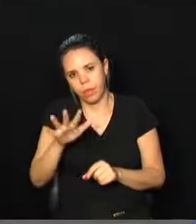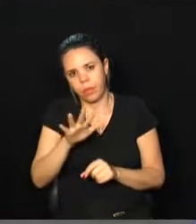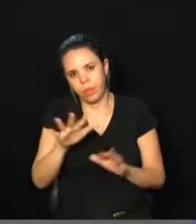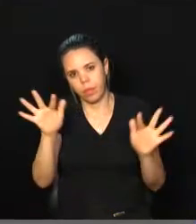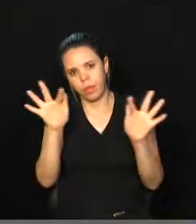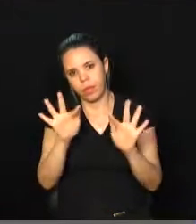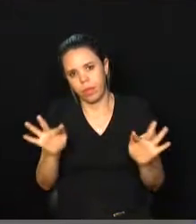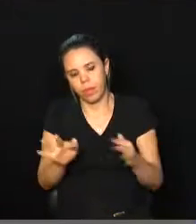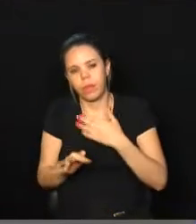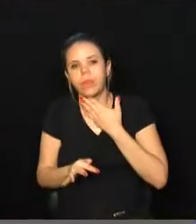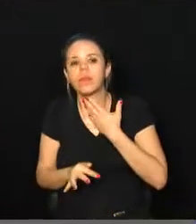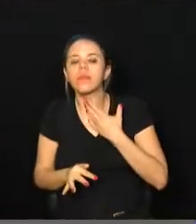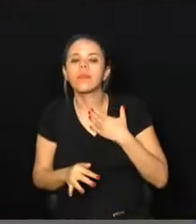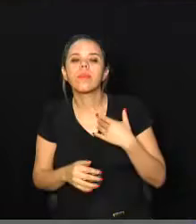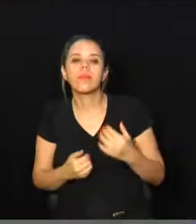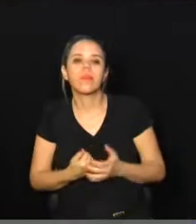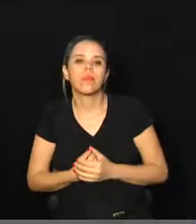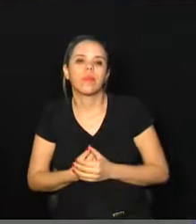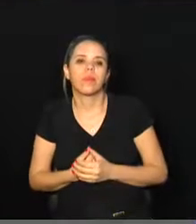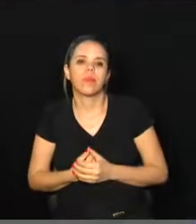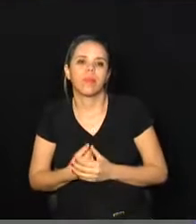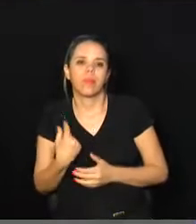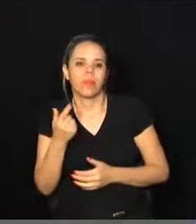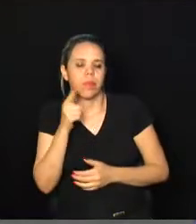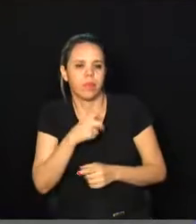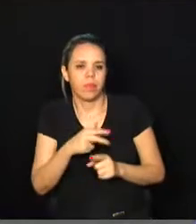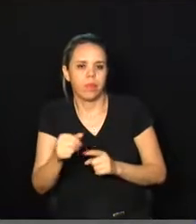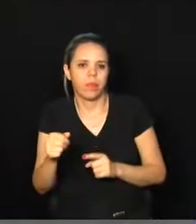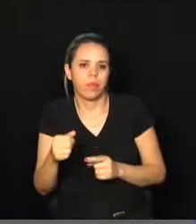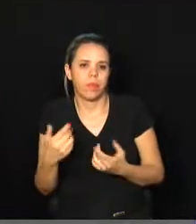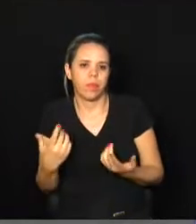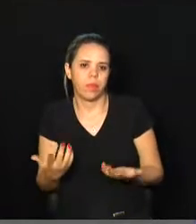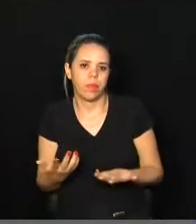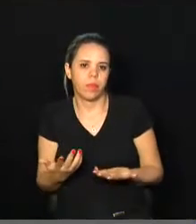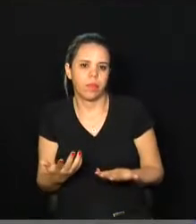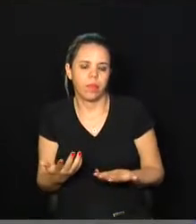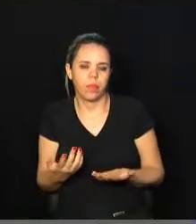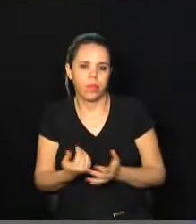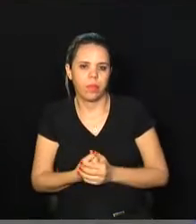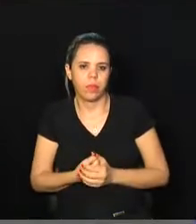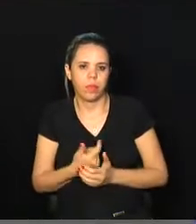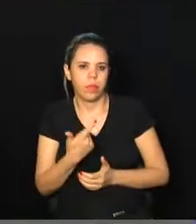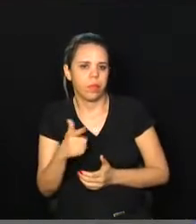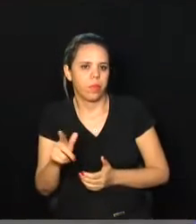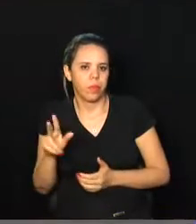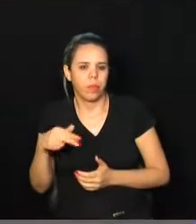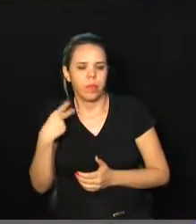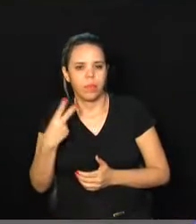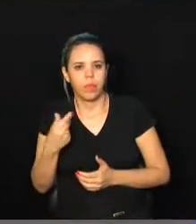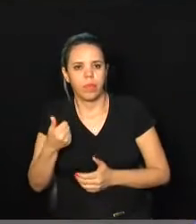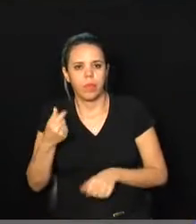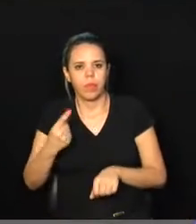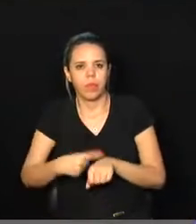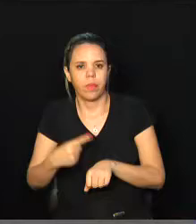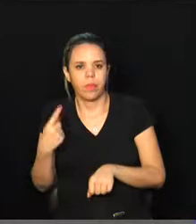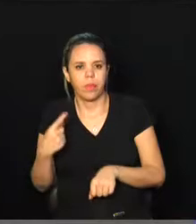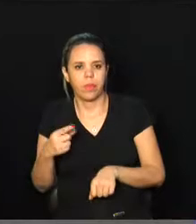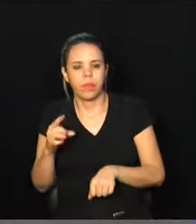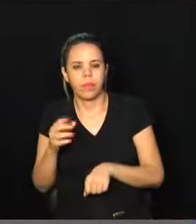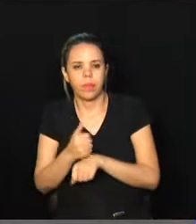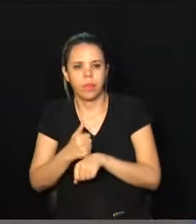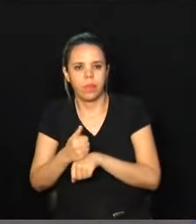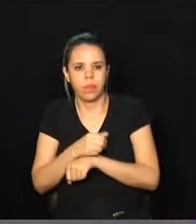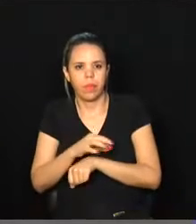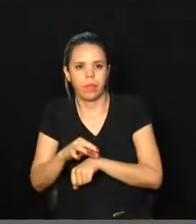feliz aí com a performance que nós temos tido, porque até então nunca fui o vereador, somente profissional da área